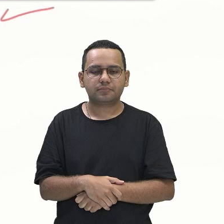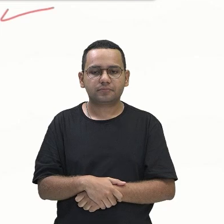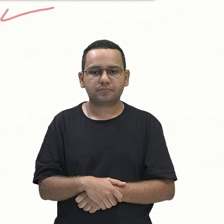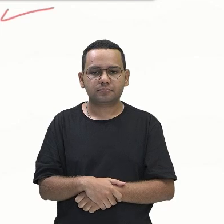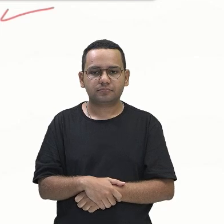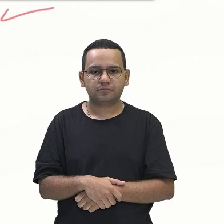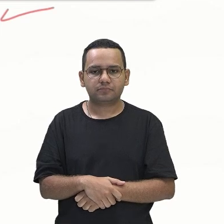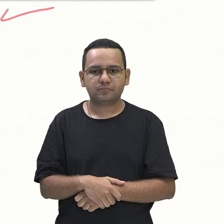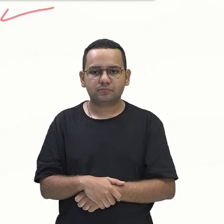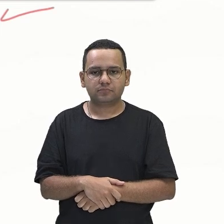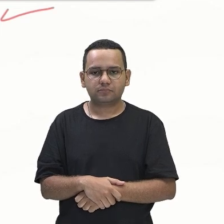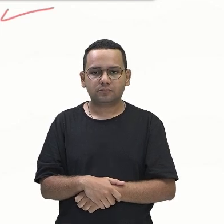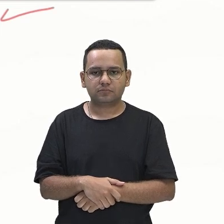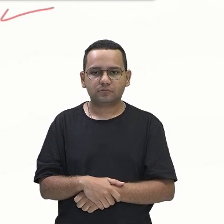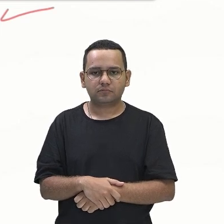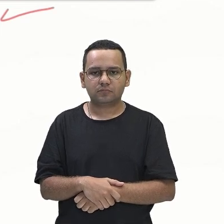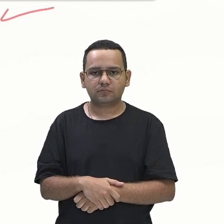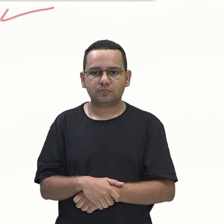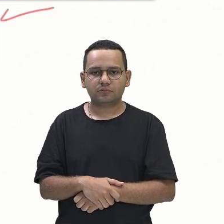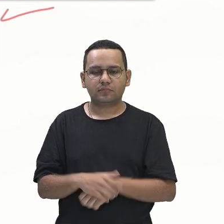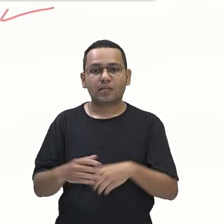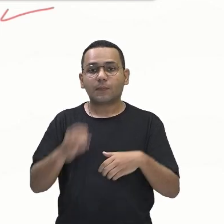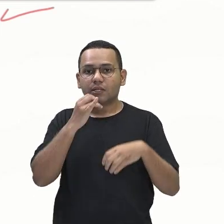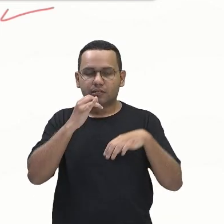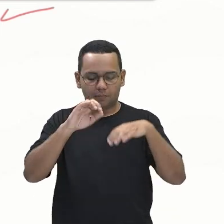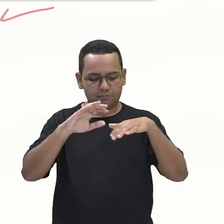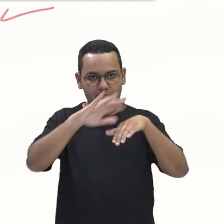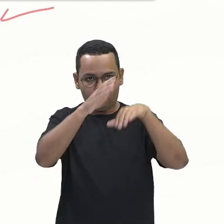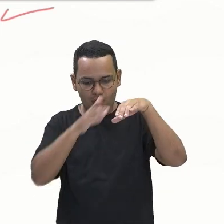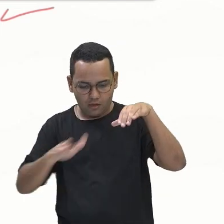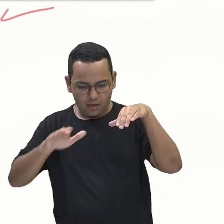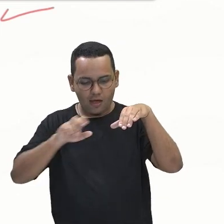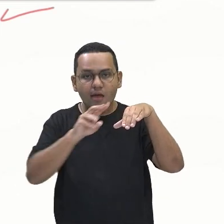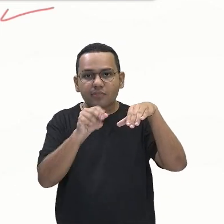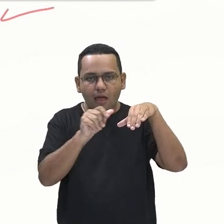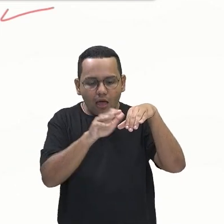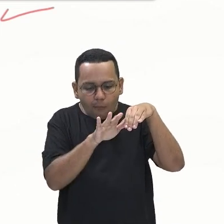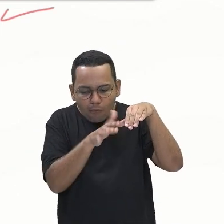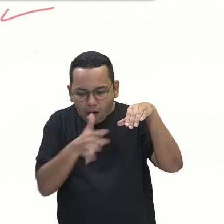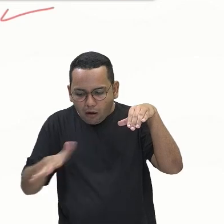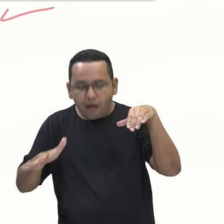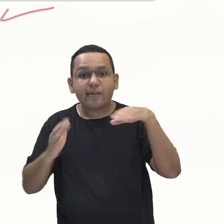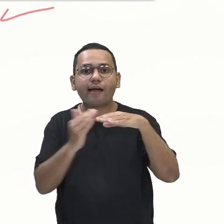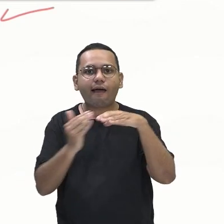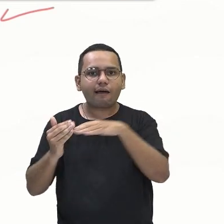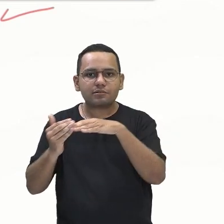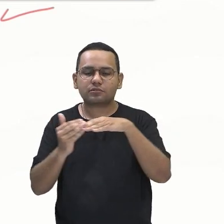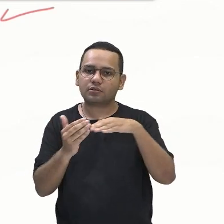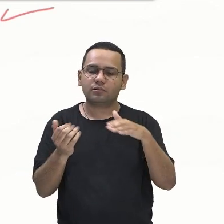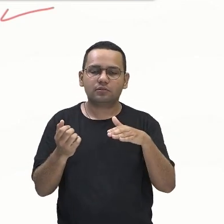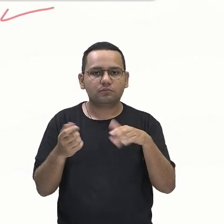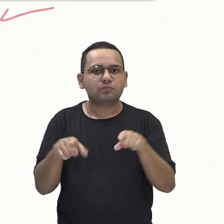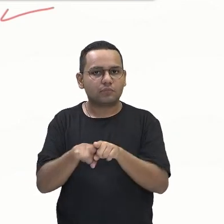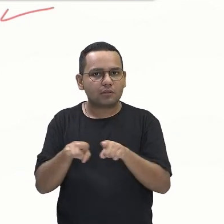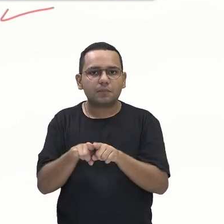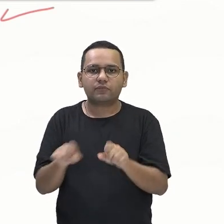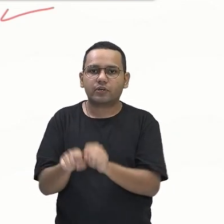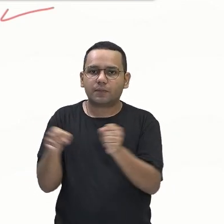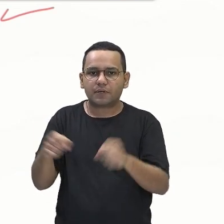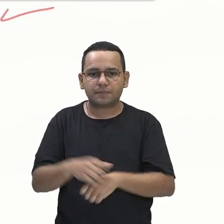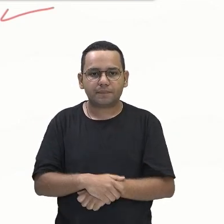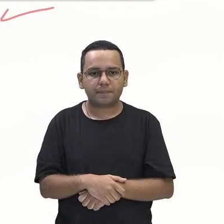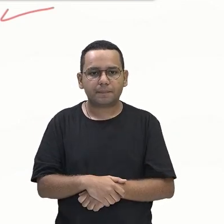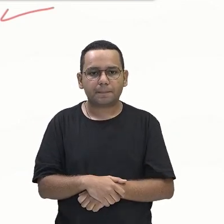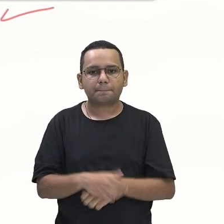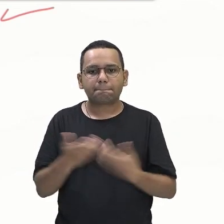sendo levadas por esse solo, tá? Então, nós temos aqui uma questão de perda, de degradação